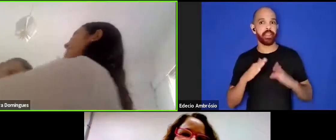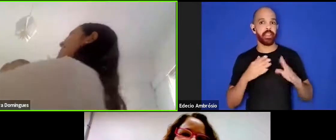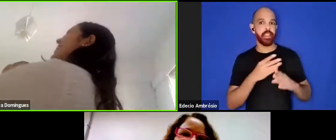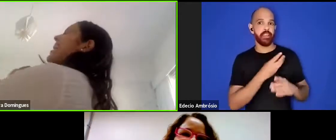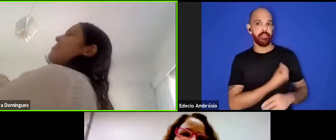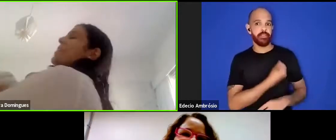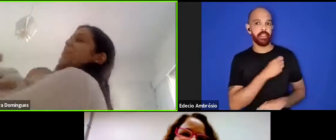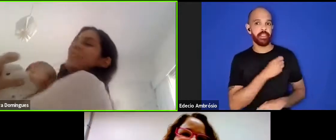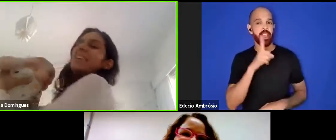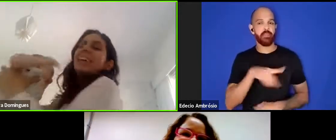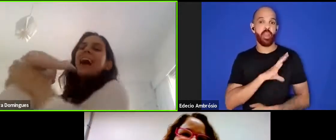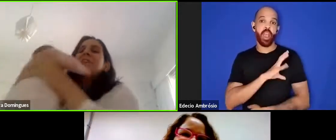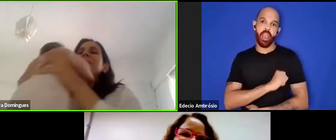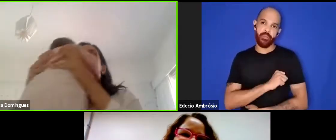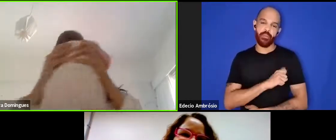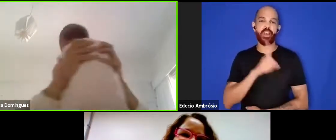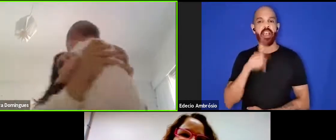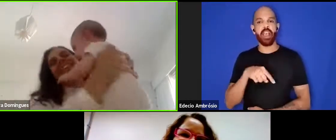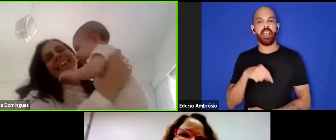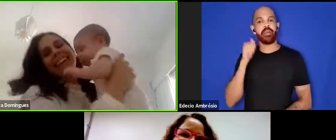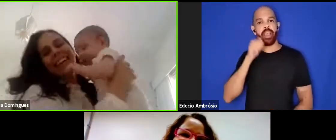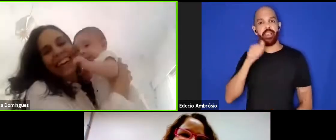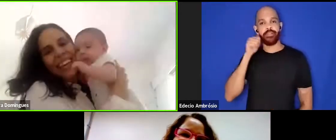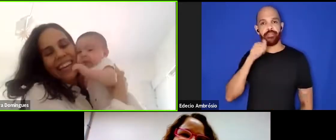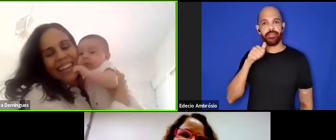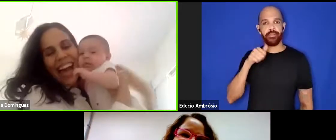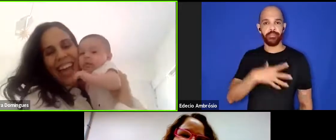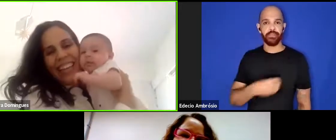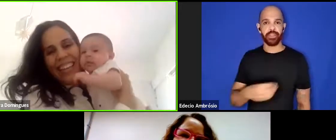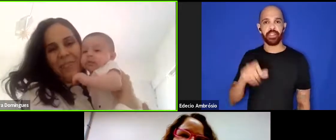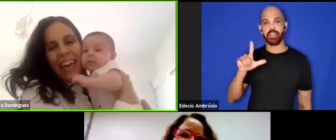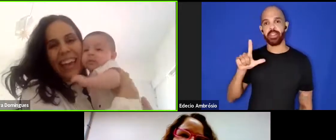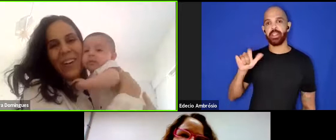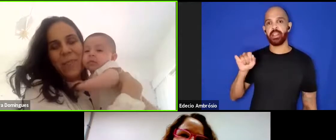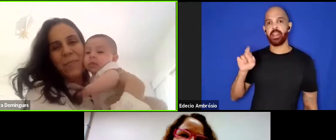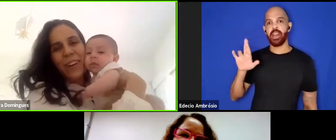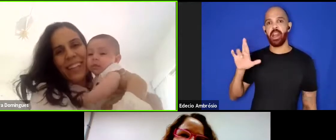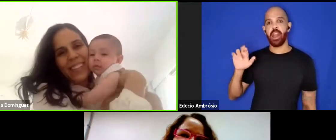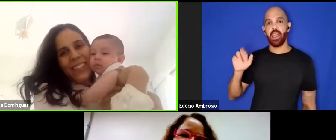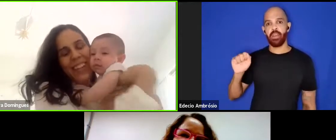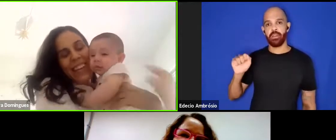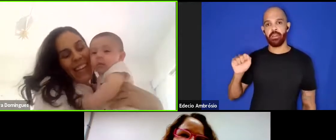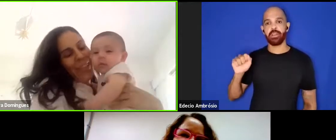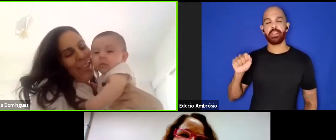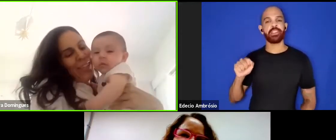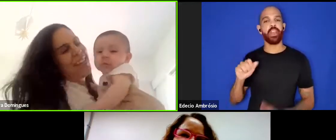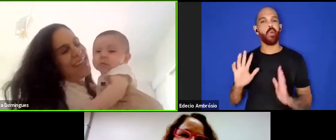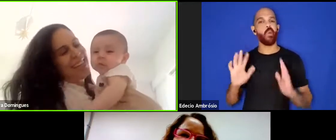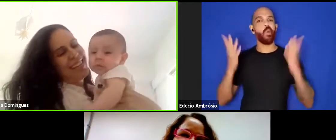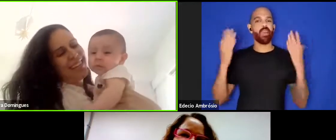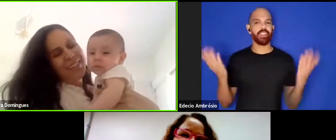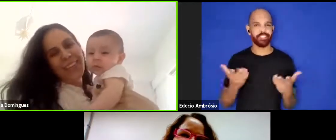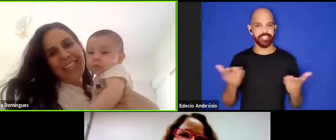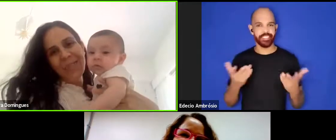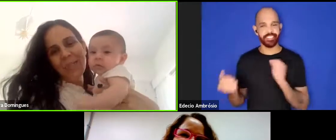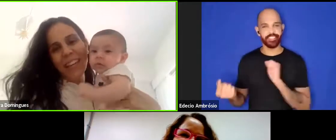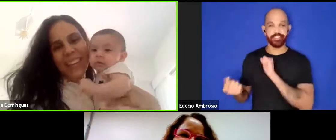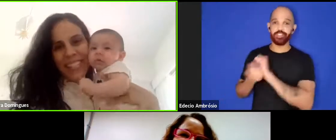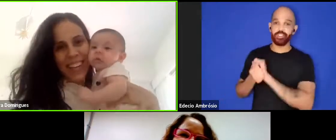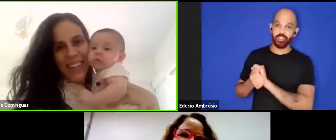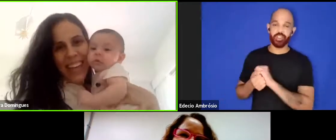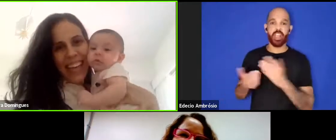amor, que é a minha filha Laura, e que está aqui também comemorando. E estamos vivenciando